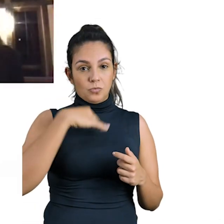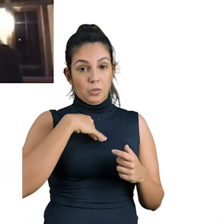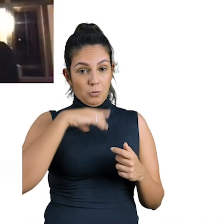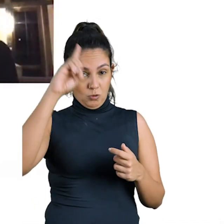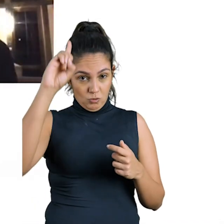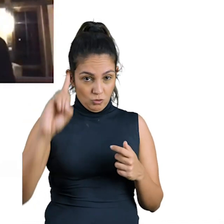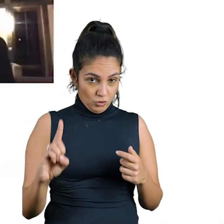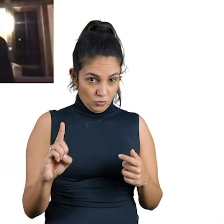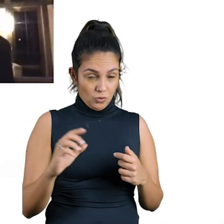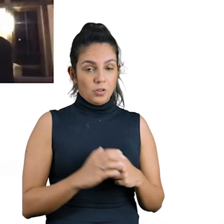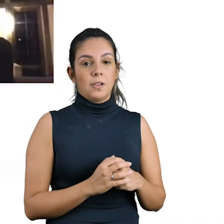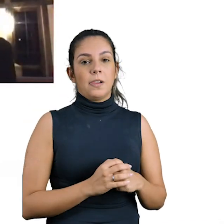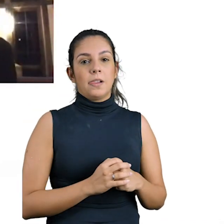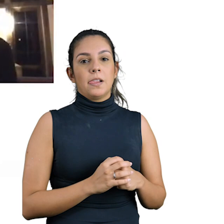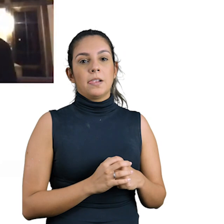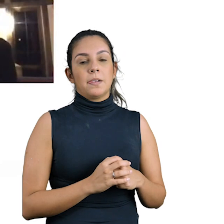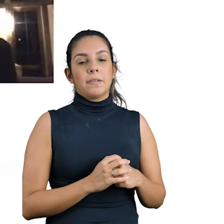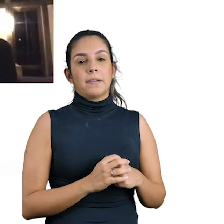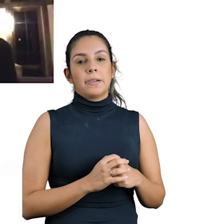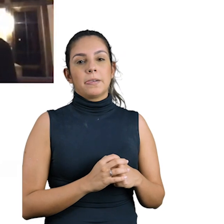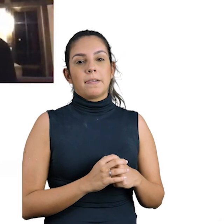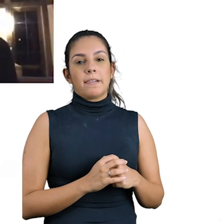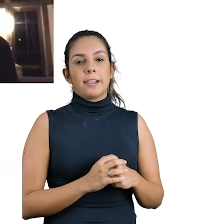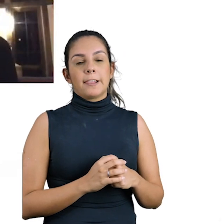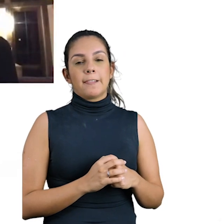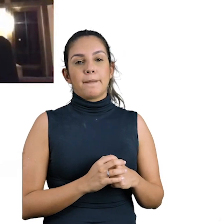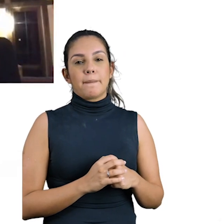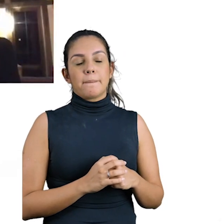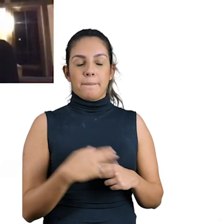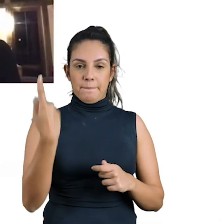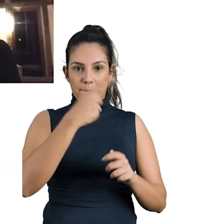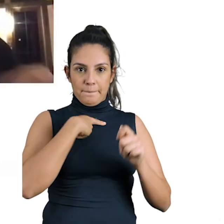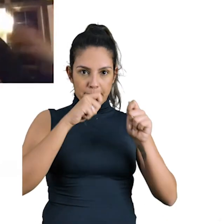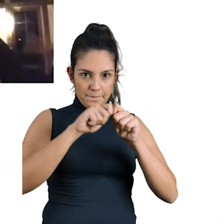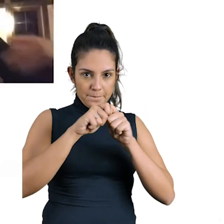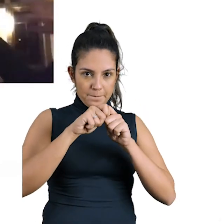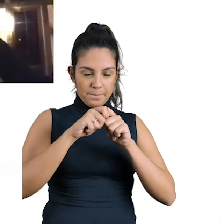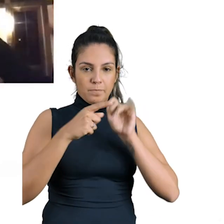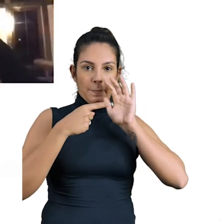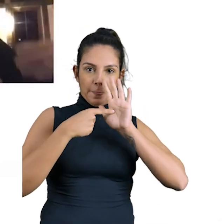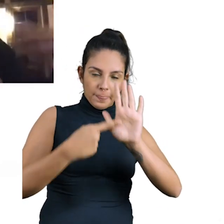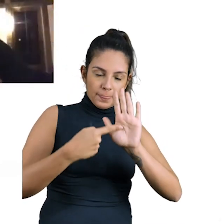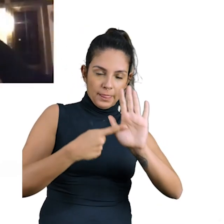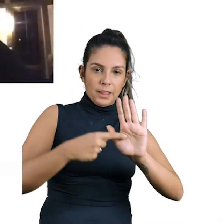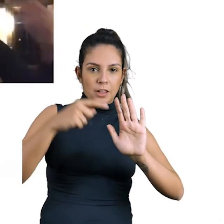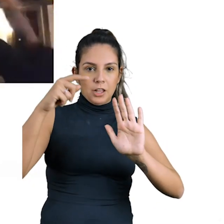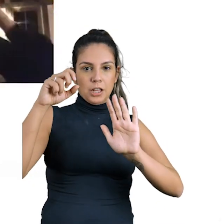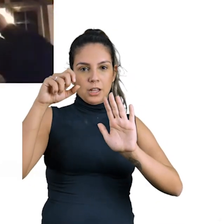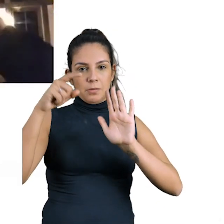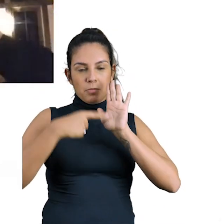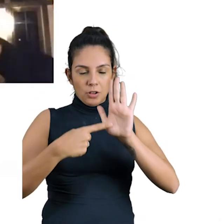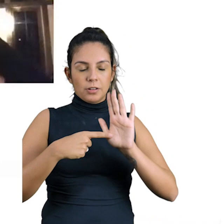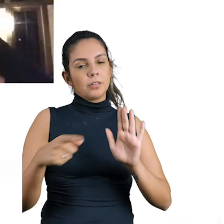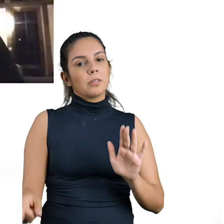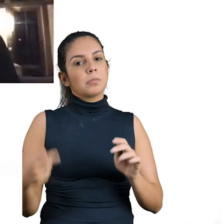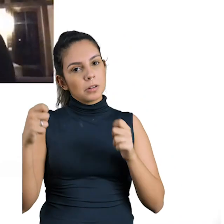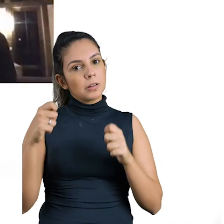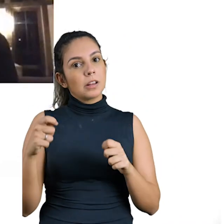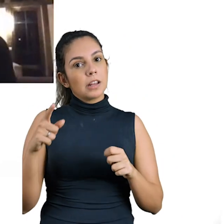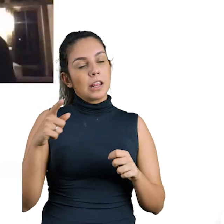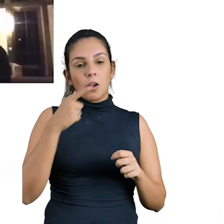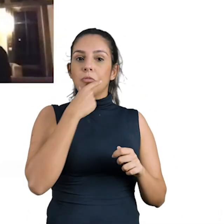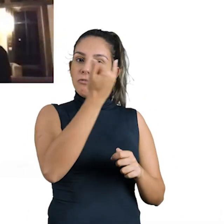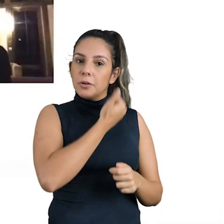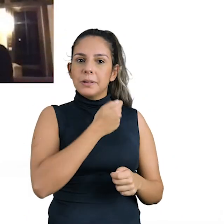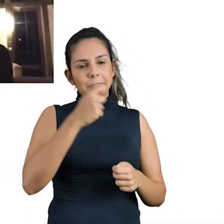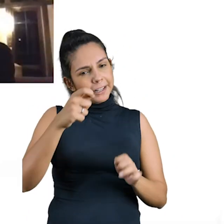meu diretor no MASP, um grande diretor, ele, como a gente faz todas aquelas exposições chamadas histórias, ele falava, Lili, você tem que entrar no